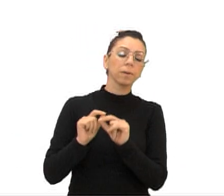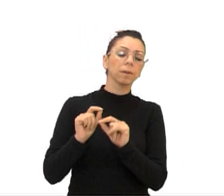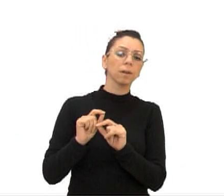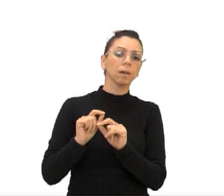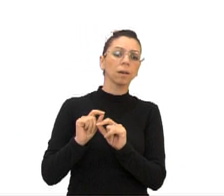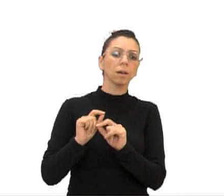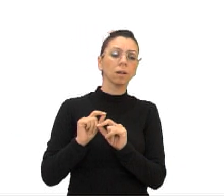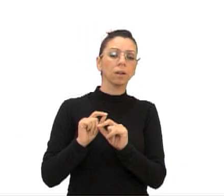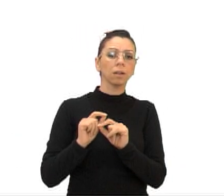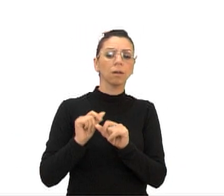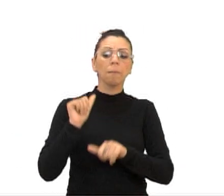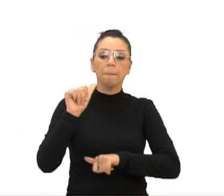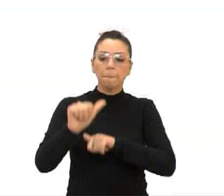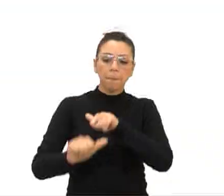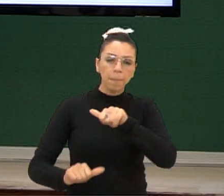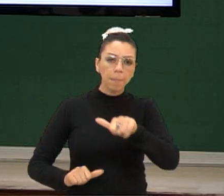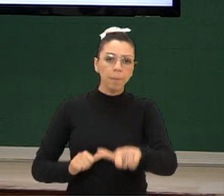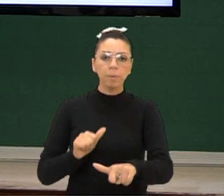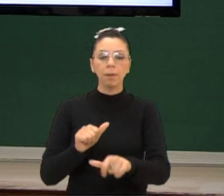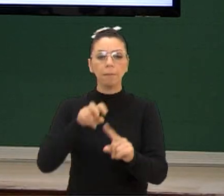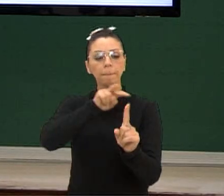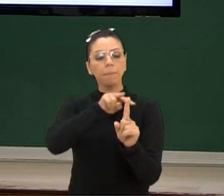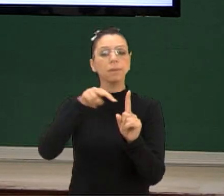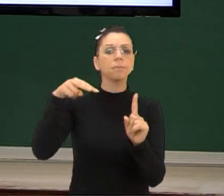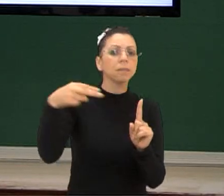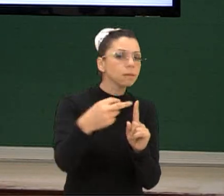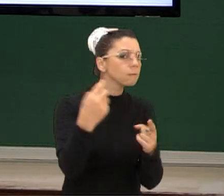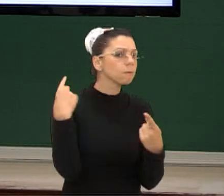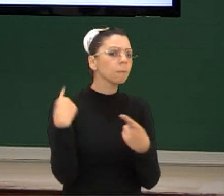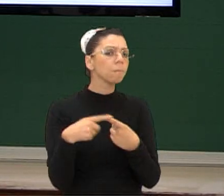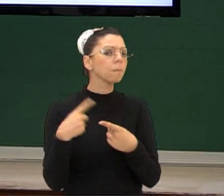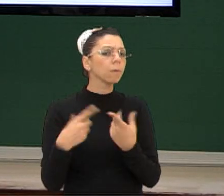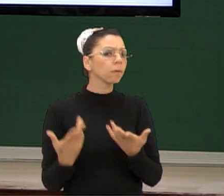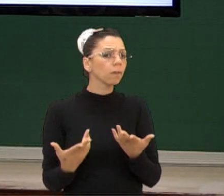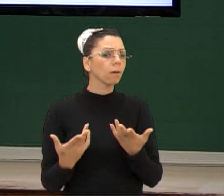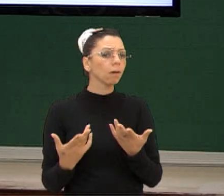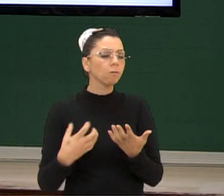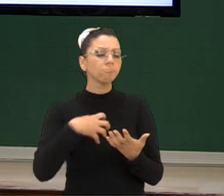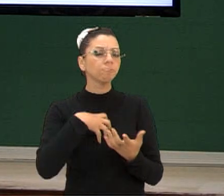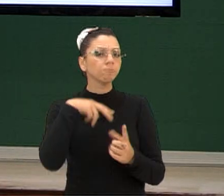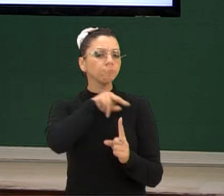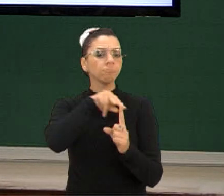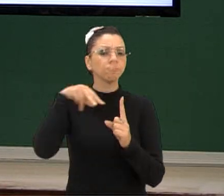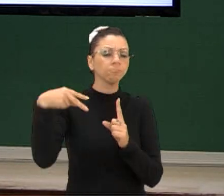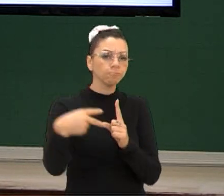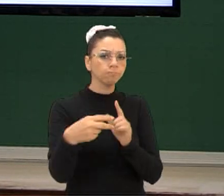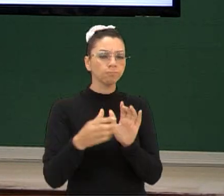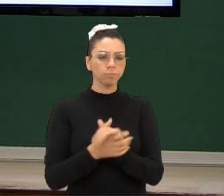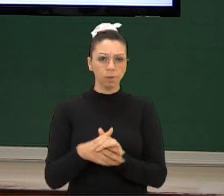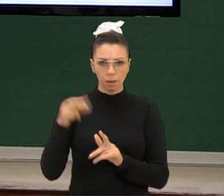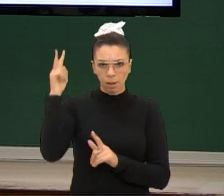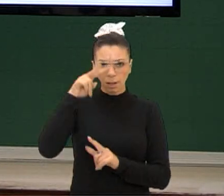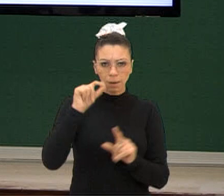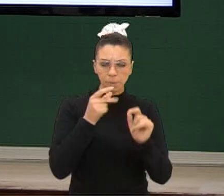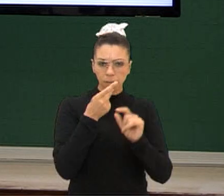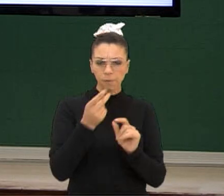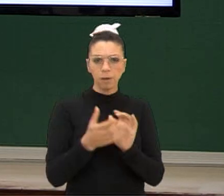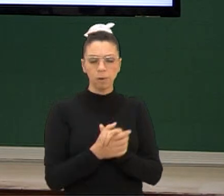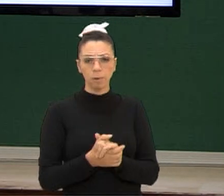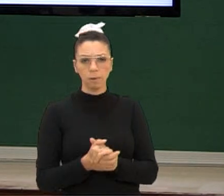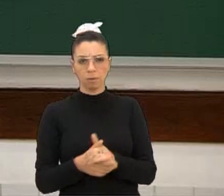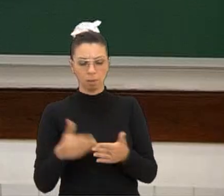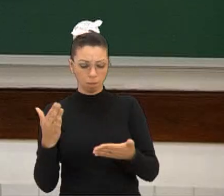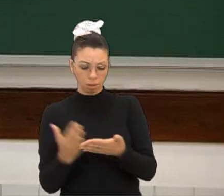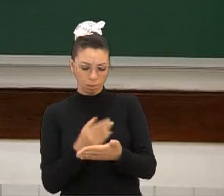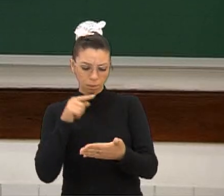mudar de opinião sobre o livro? Lembram lá no início que ele dizia que era chato, que ele não ia ficar fazendo aquela coisa chata? Então, que